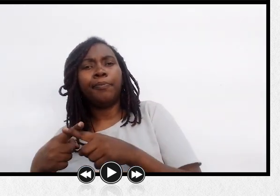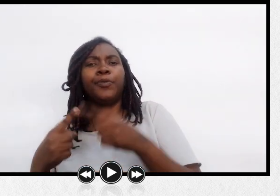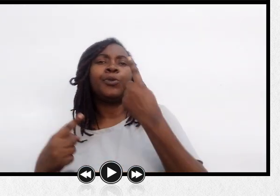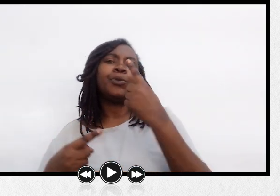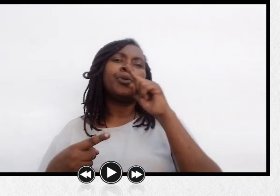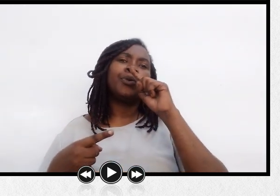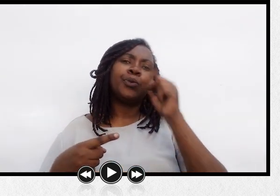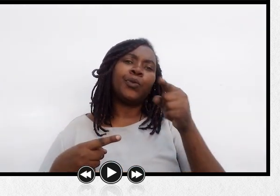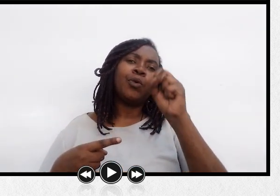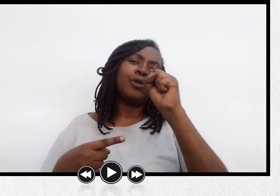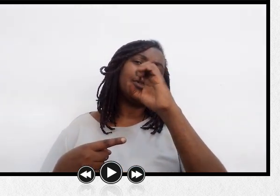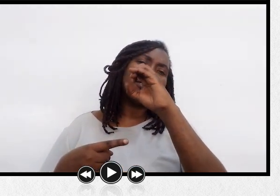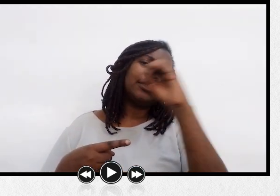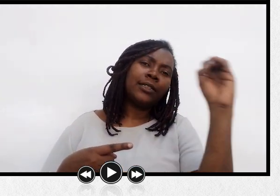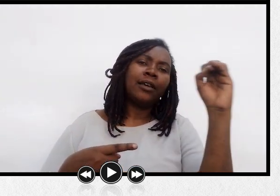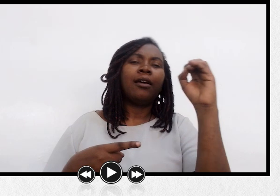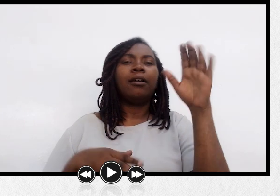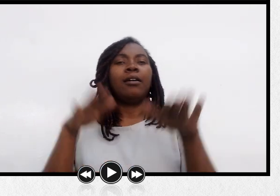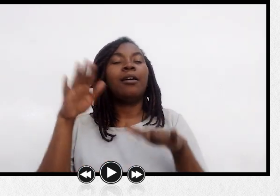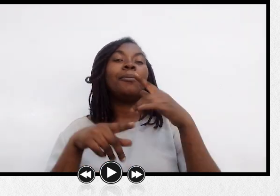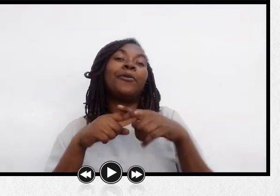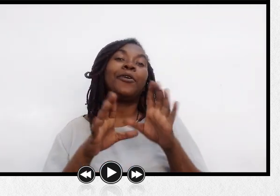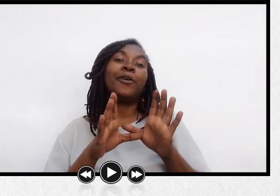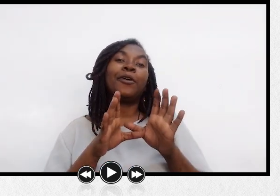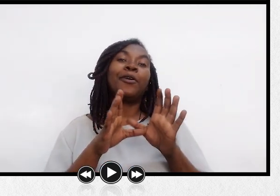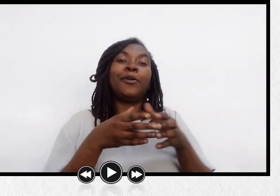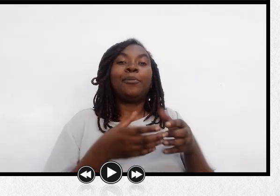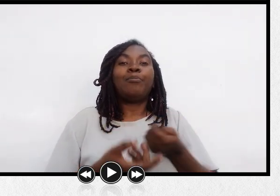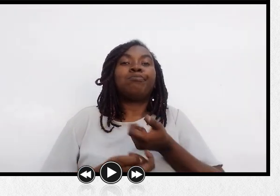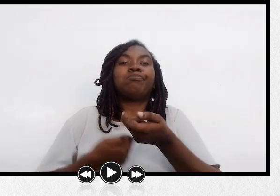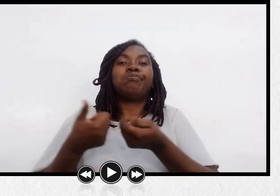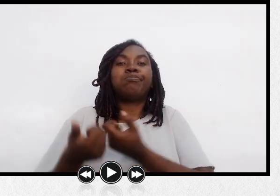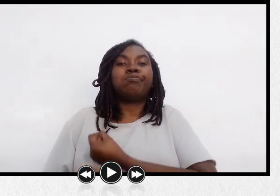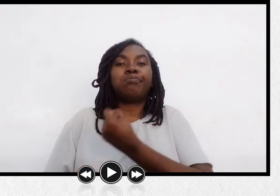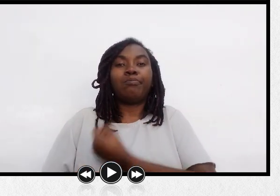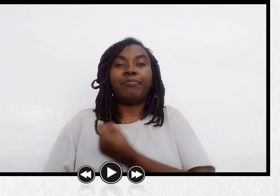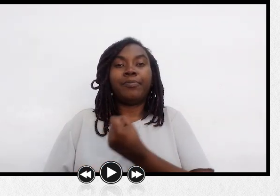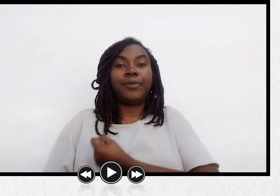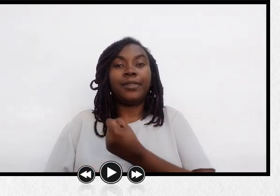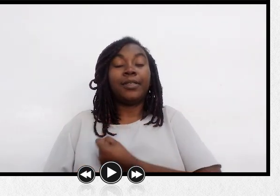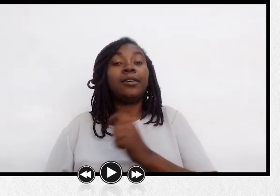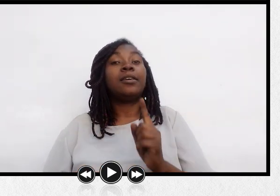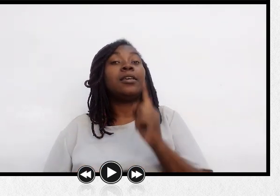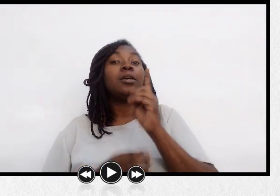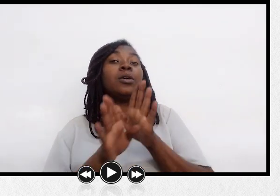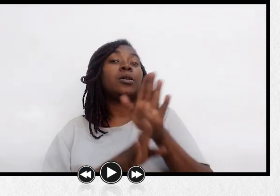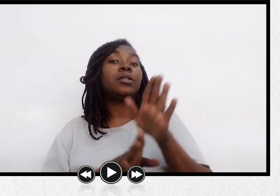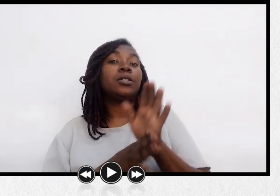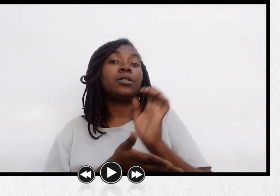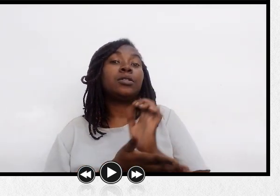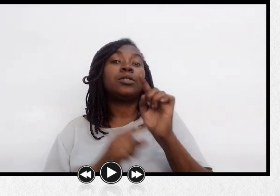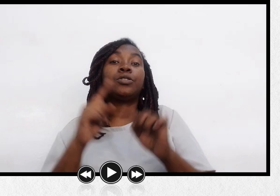da pontuação deste comitê. E essa pontuação, quem que determina? É lá em cima, no Conselho Estadual de Recursos